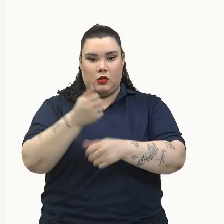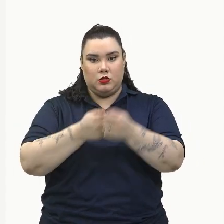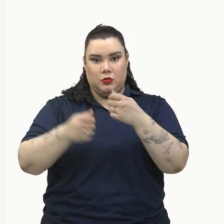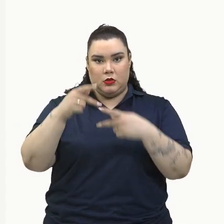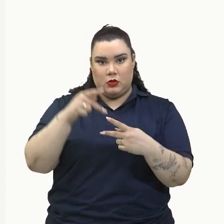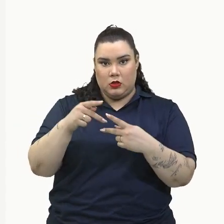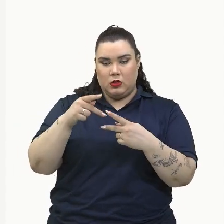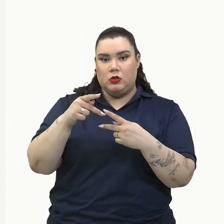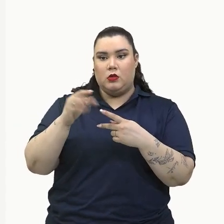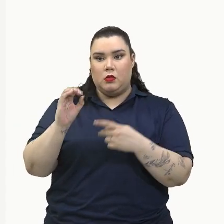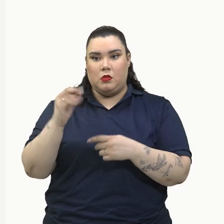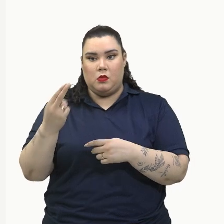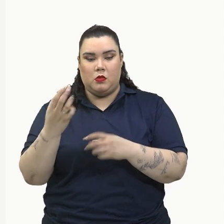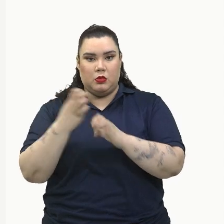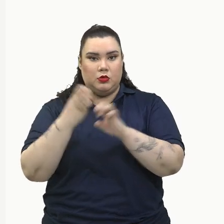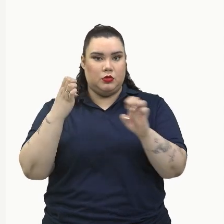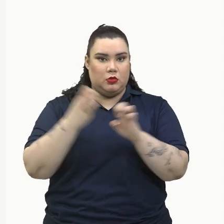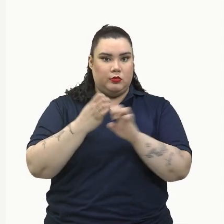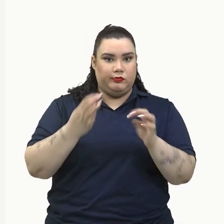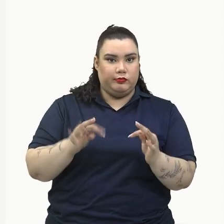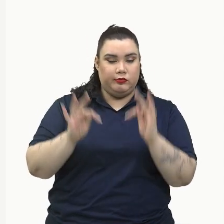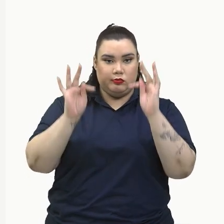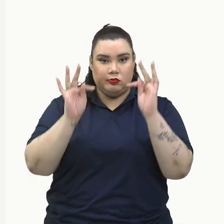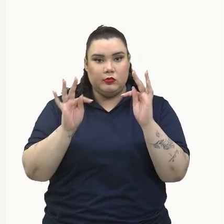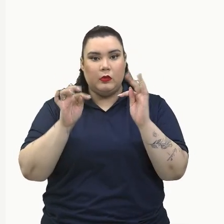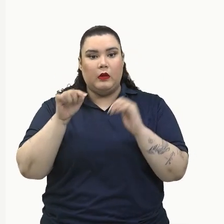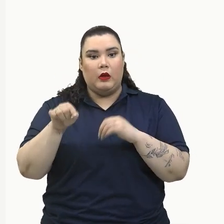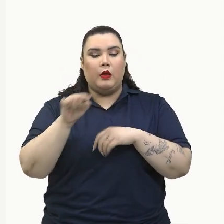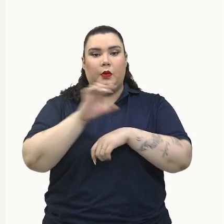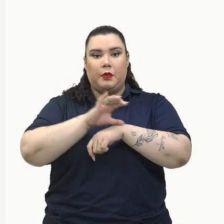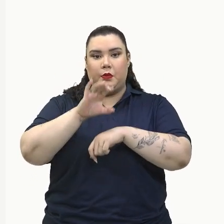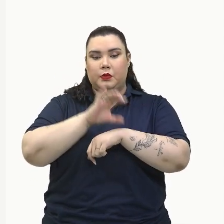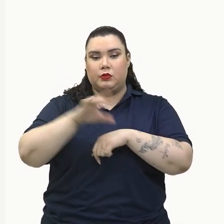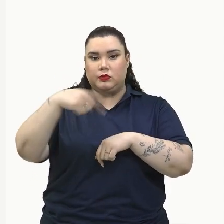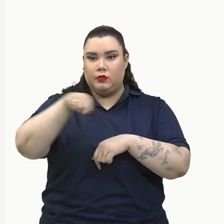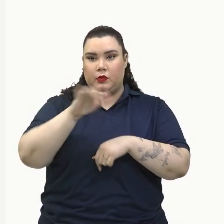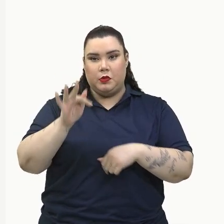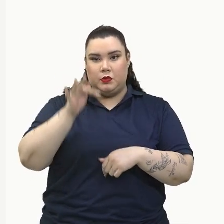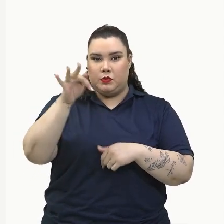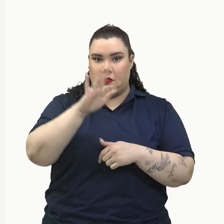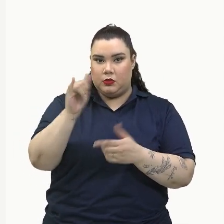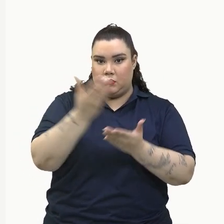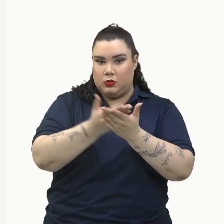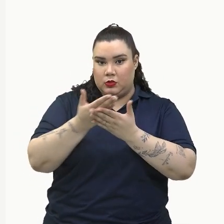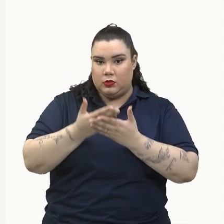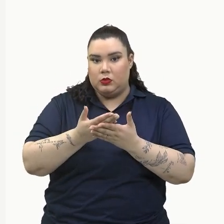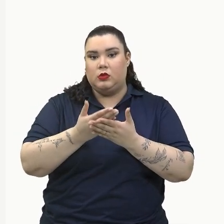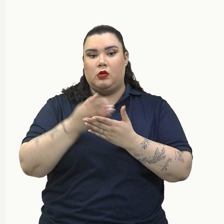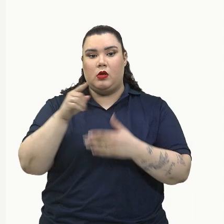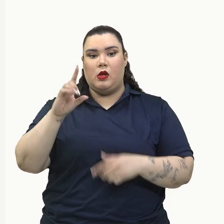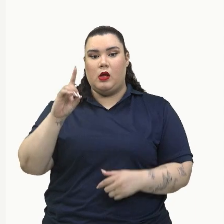ou de exatas, ou de engenharia tecnológica, é um curso, né, que vocês vão ver, a derivada é uma